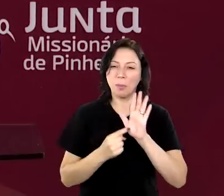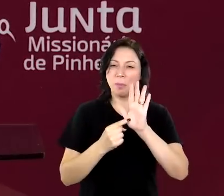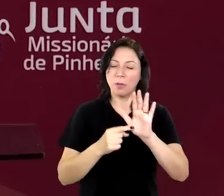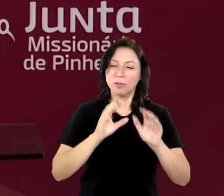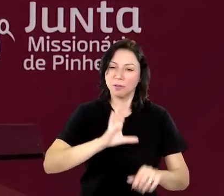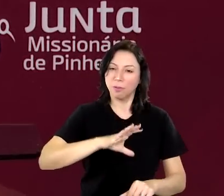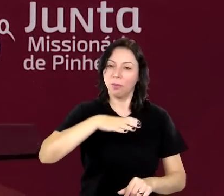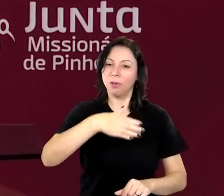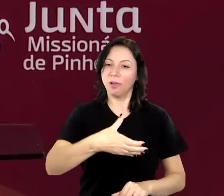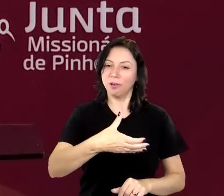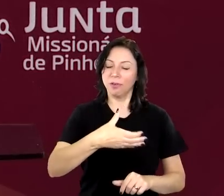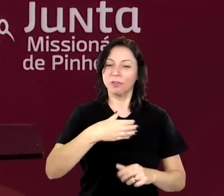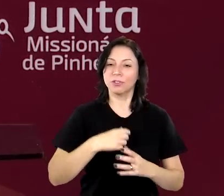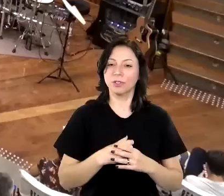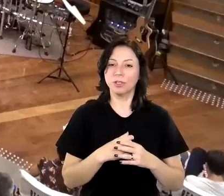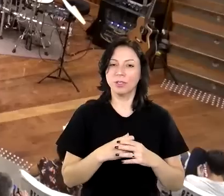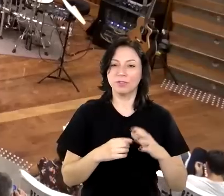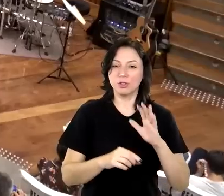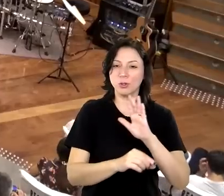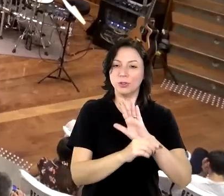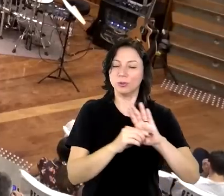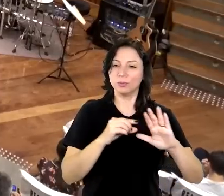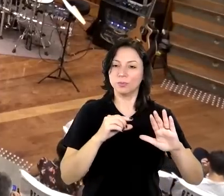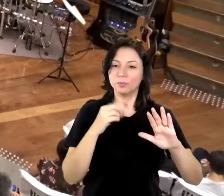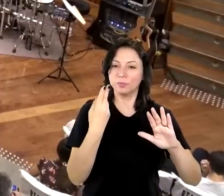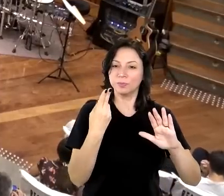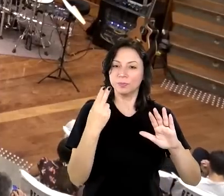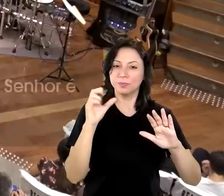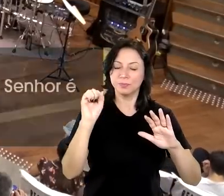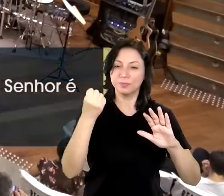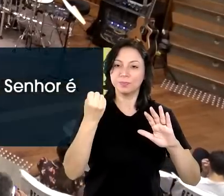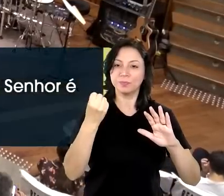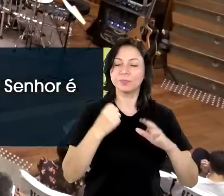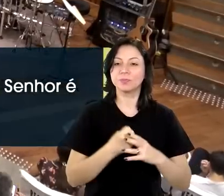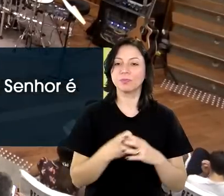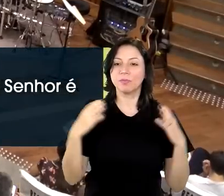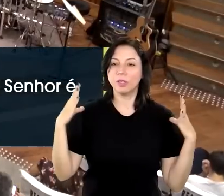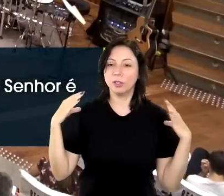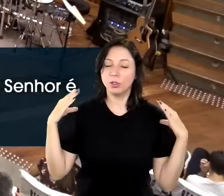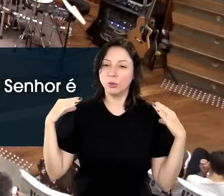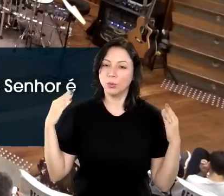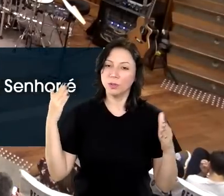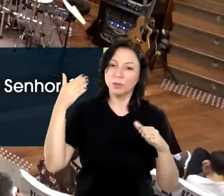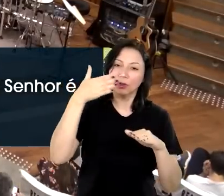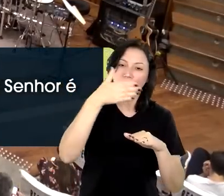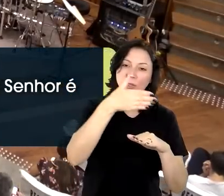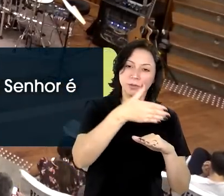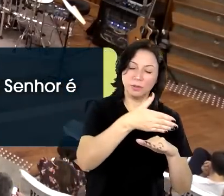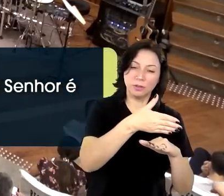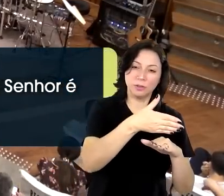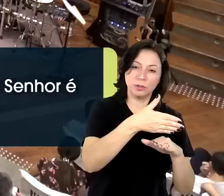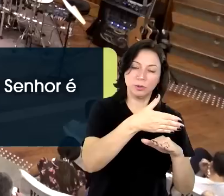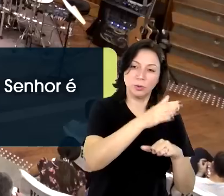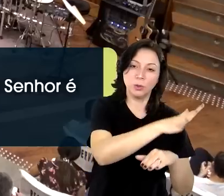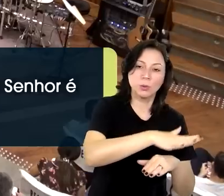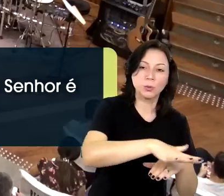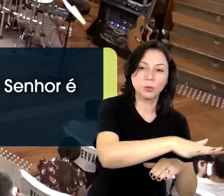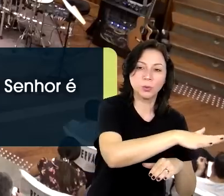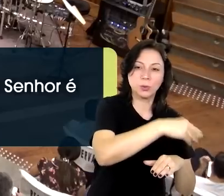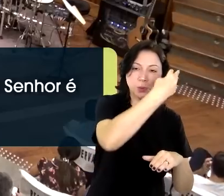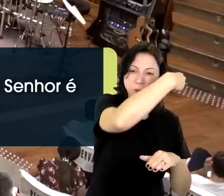por favor, o que que diz? E entrando o anjo aonde ela estava,